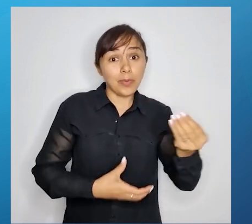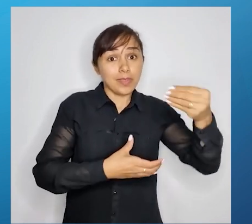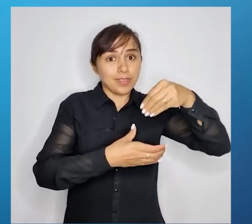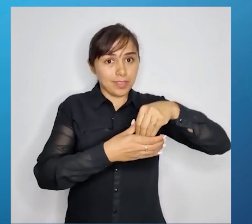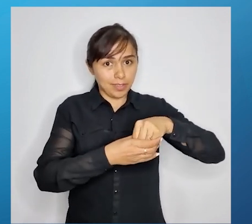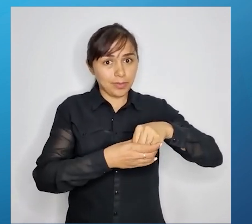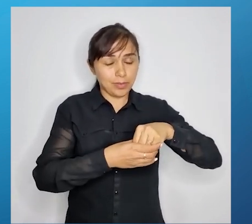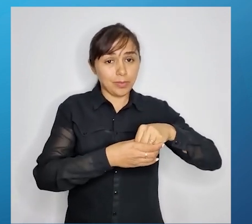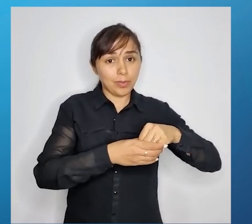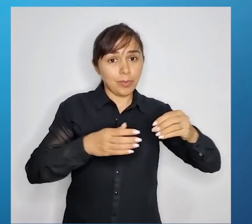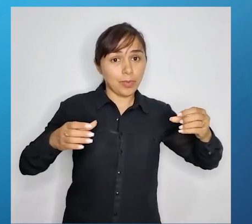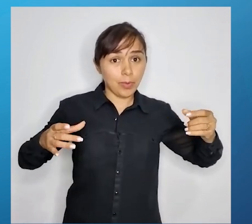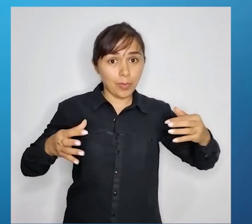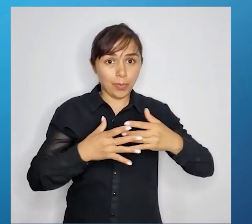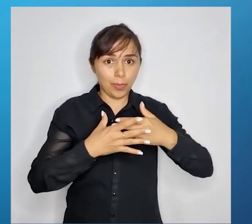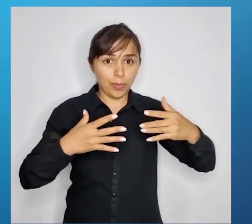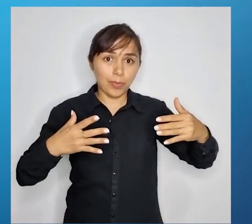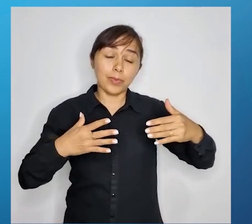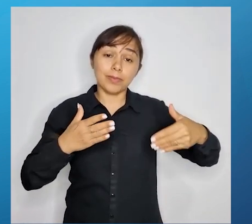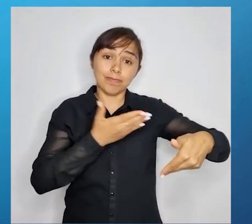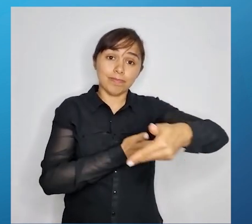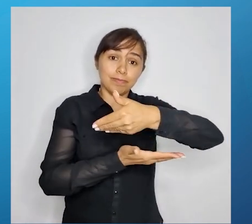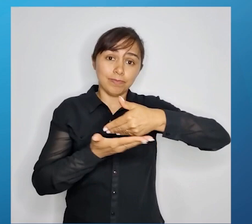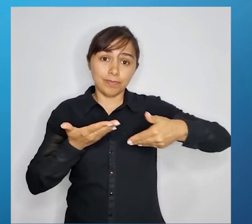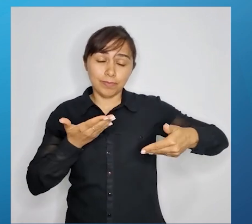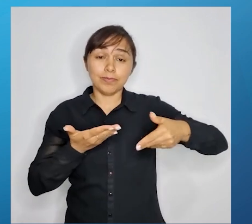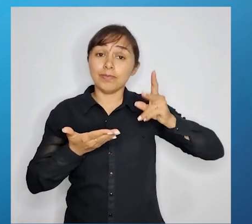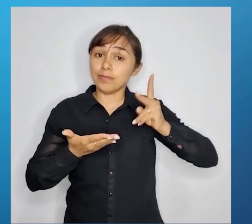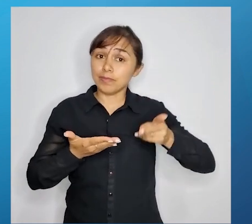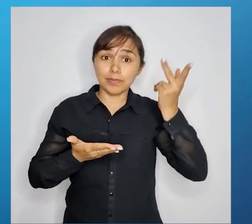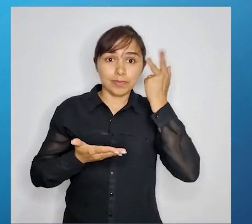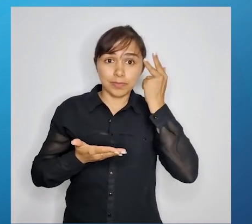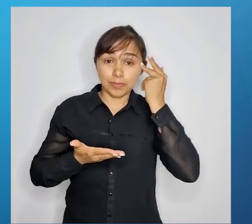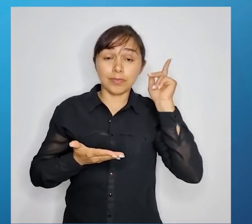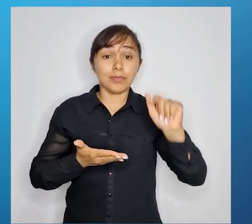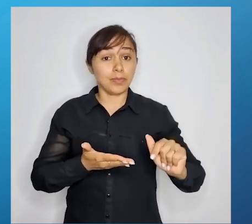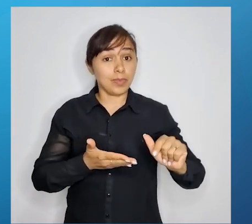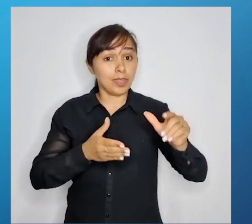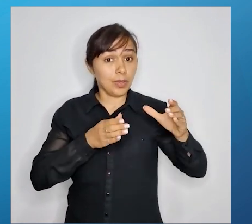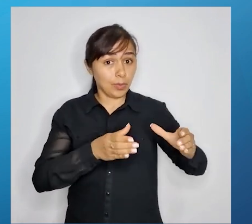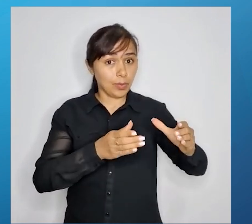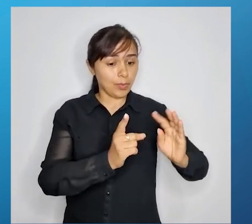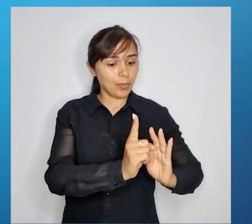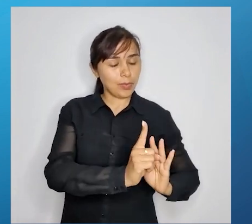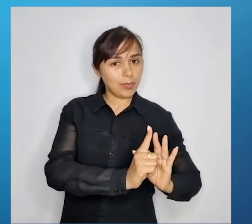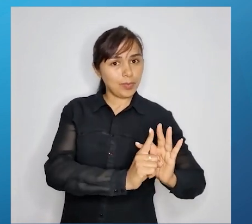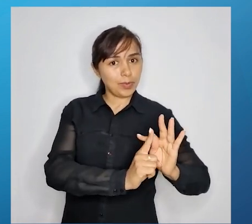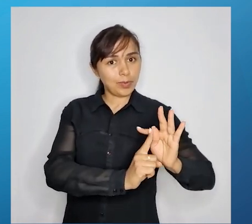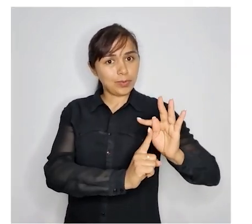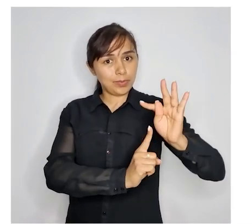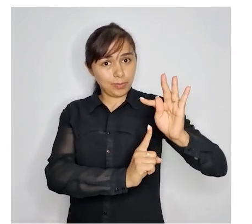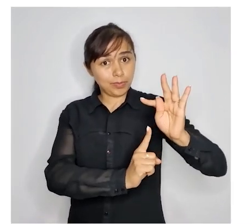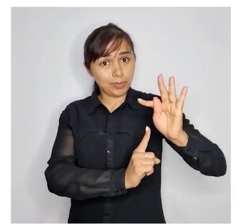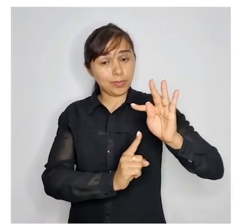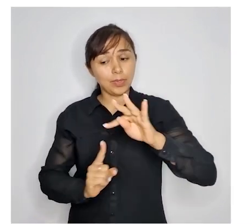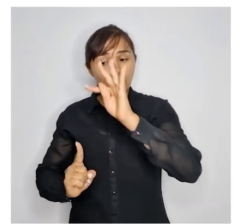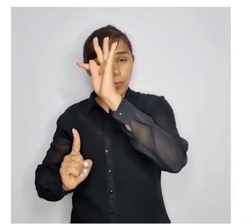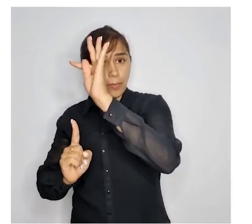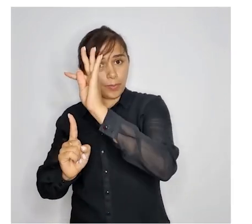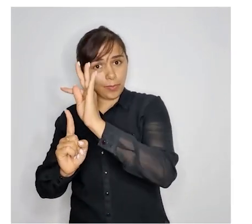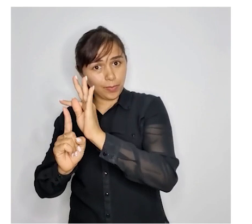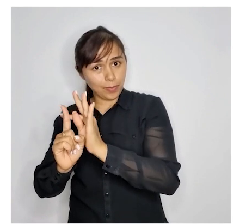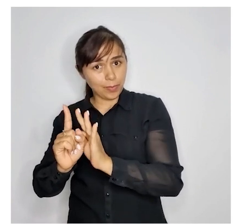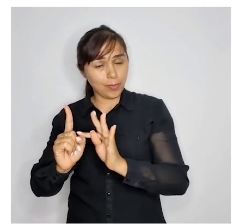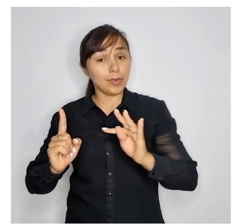corpo para outro. Essa transferência acontece sempre do corpo com maior temperatura para o de menor temperatura. O que